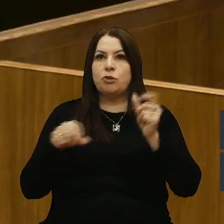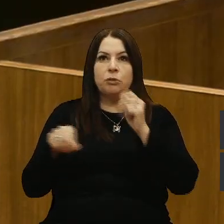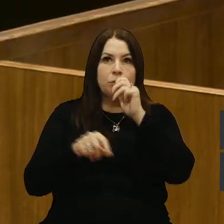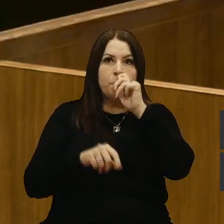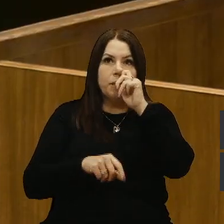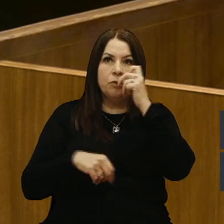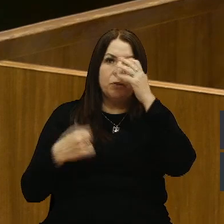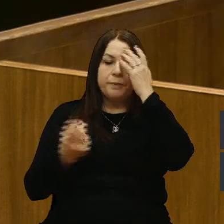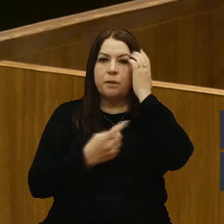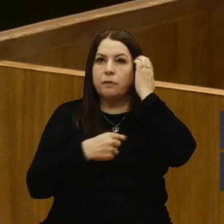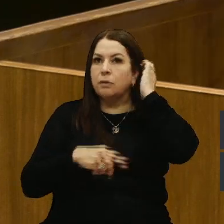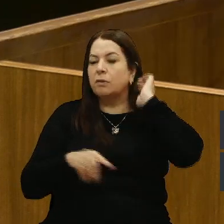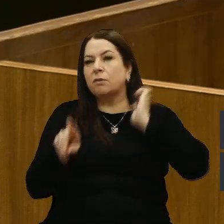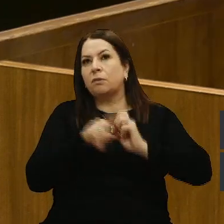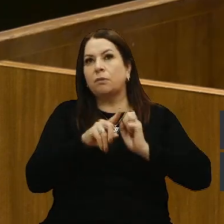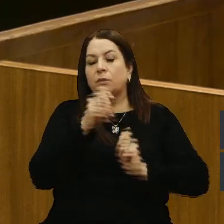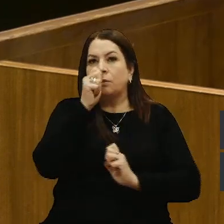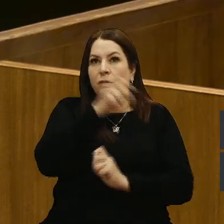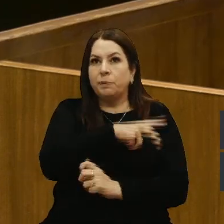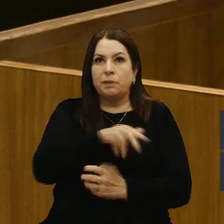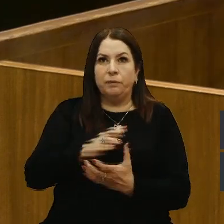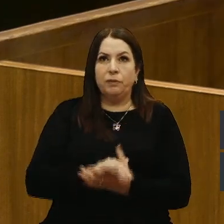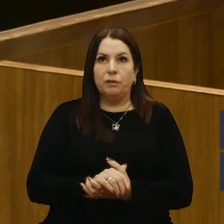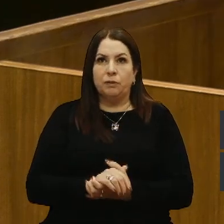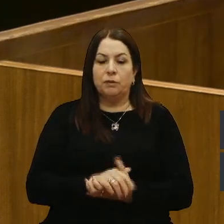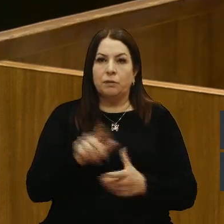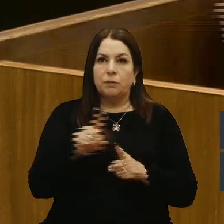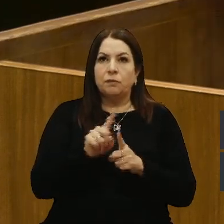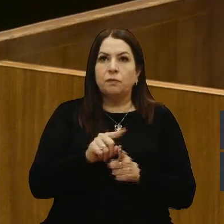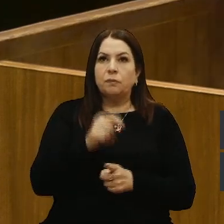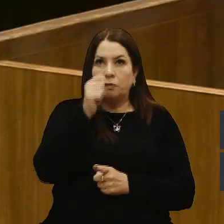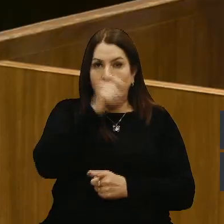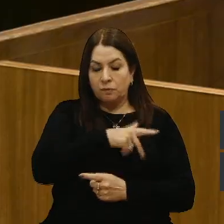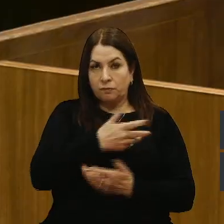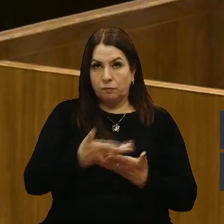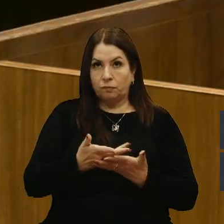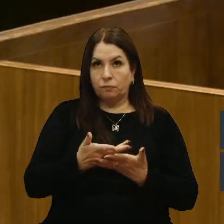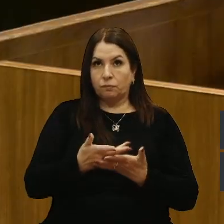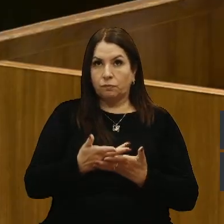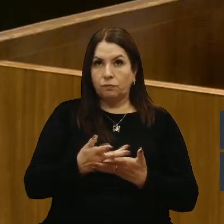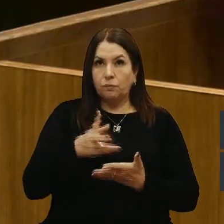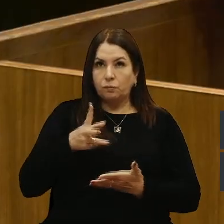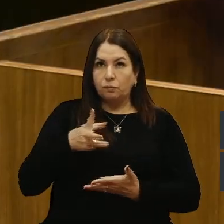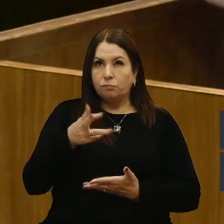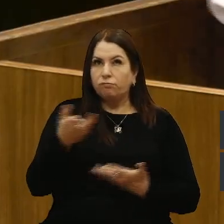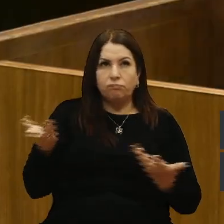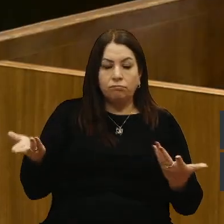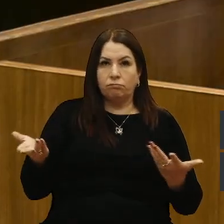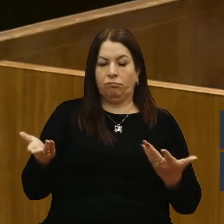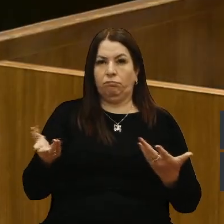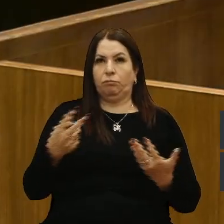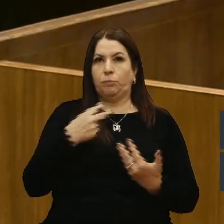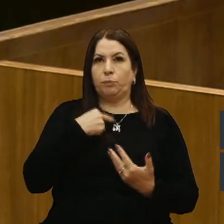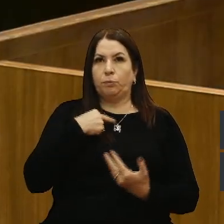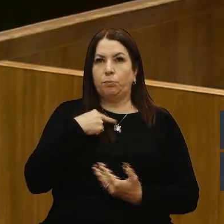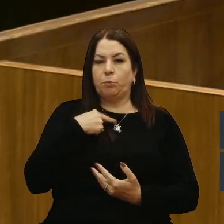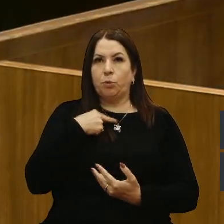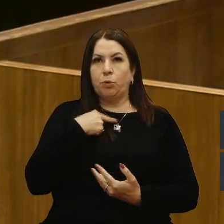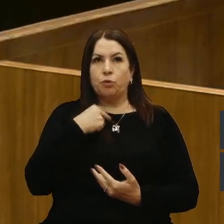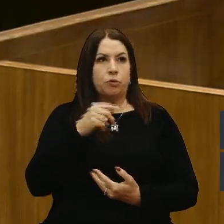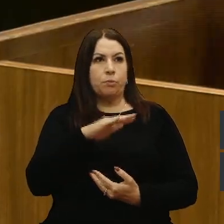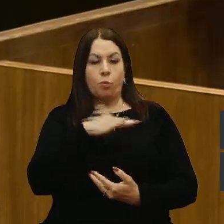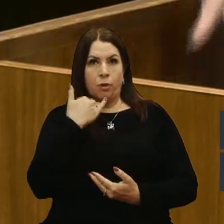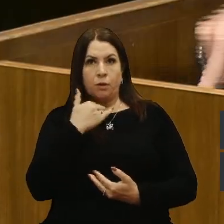à cidadã caxiense, é um absurdo. É um absurdo cortar a extra. Não pode morrer no final de